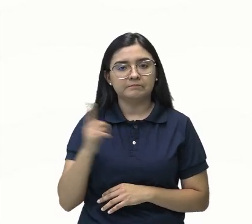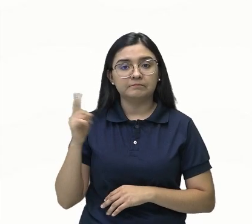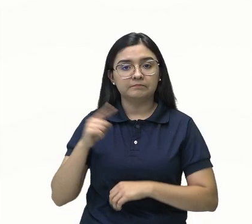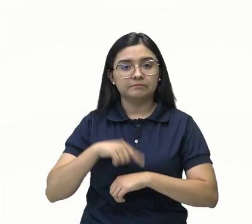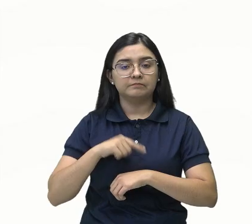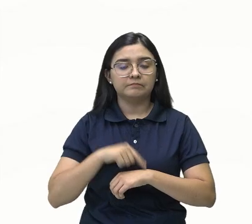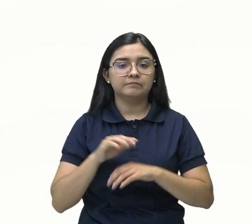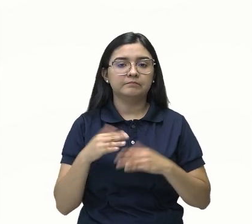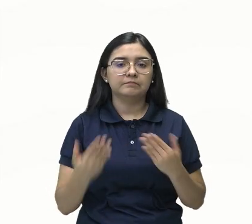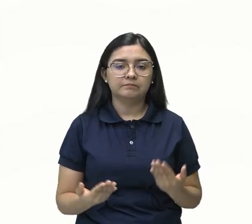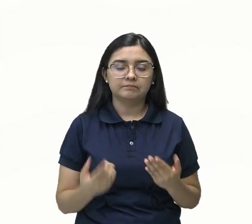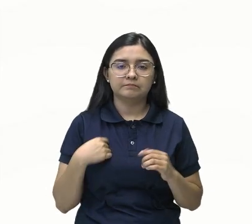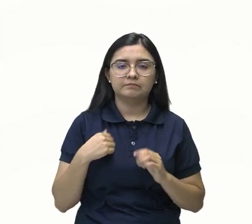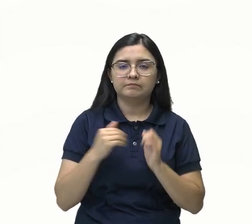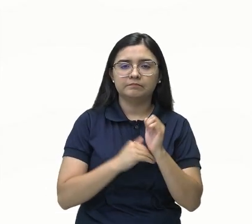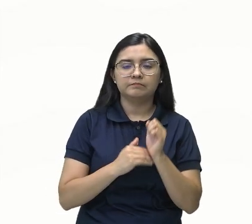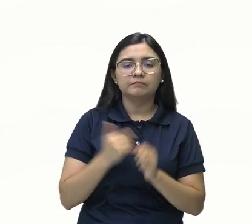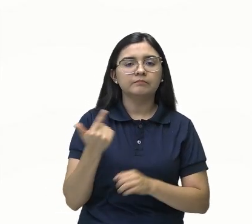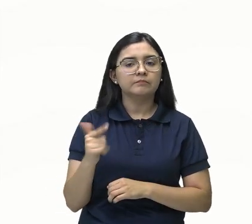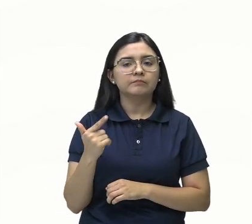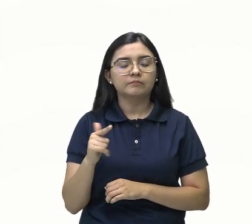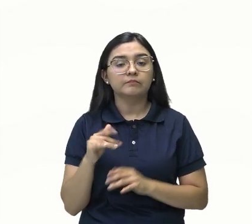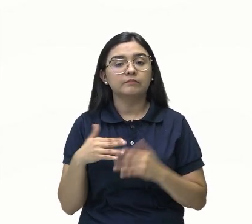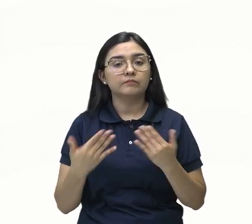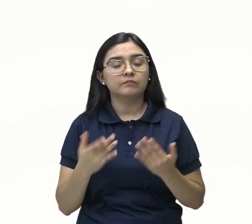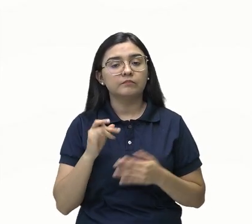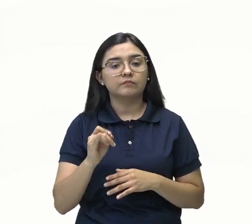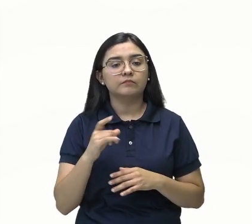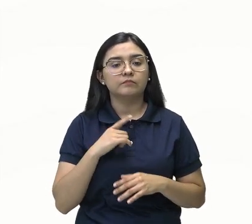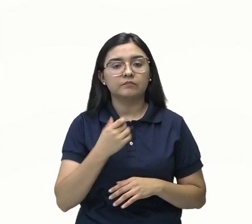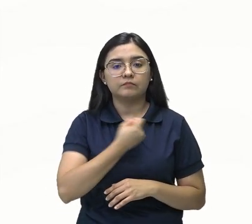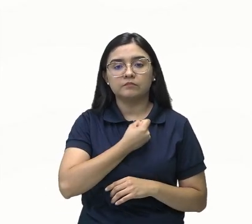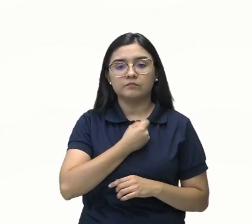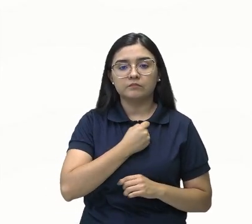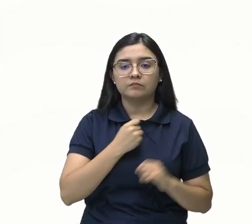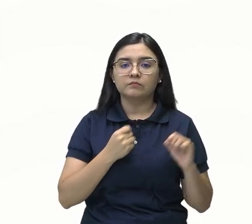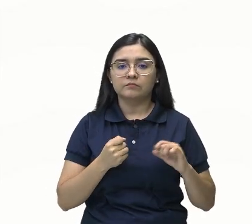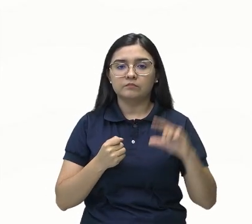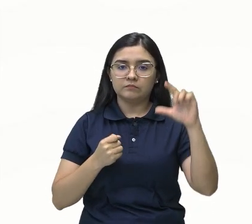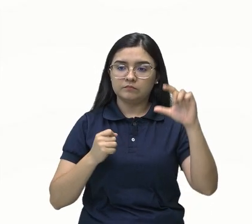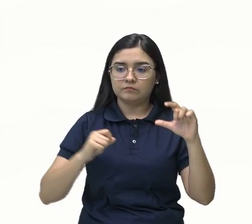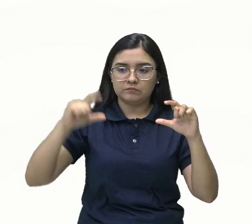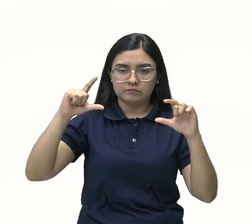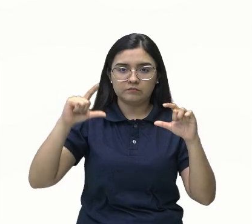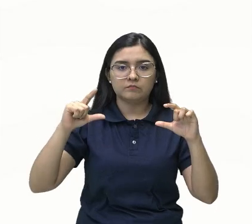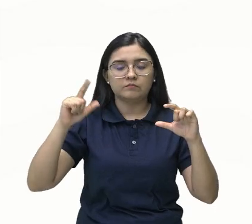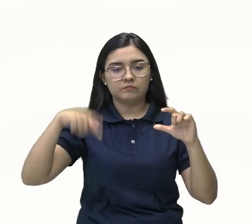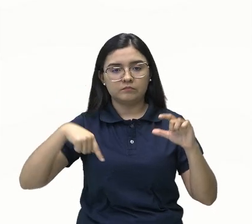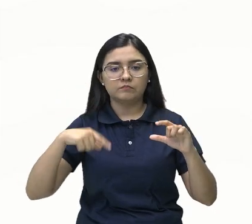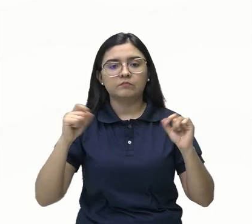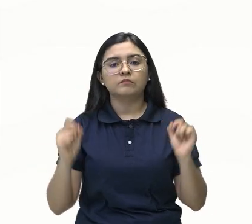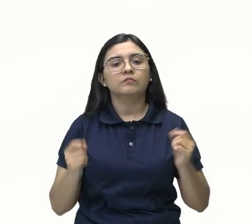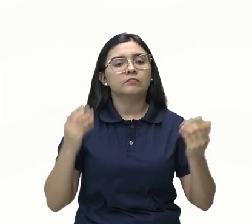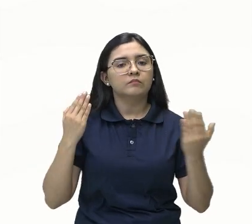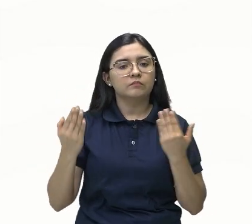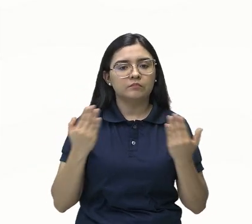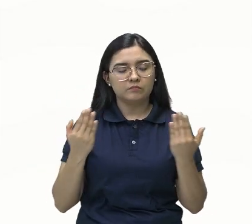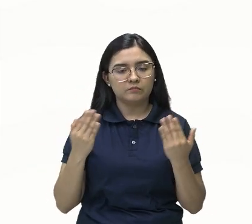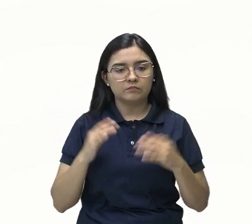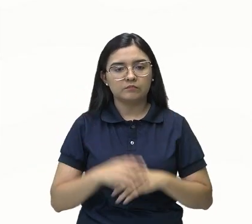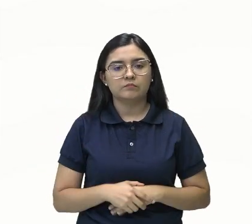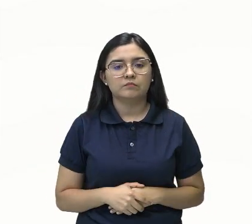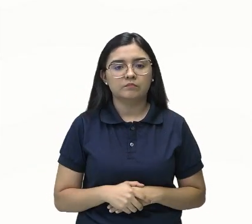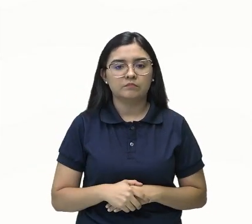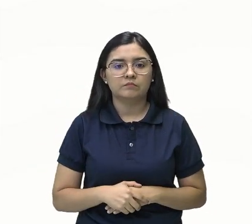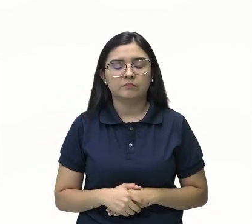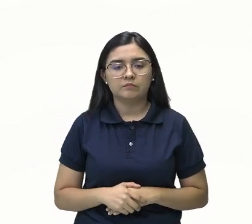Então, não tem segredo, tá bom? Se uma grandeza aumentar e a outra aumentar, é diretamente proporcional.